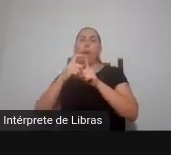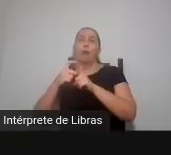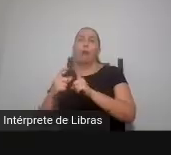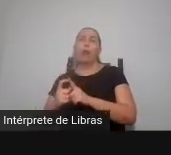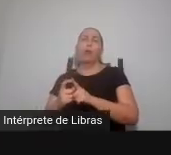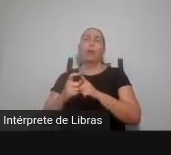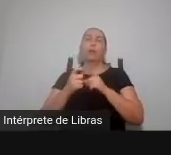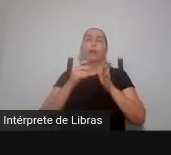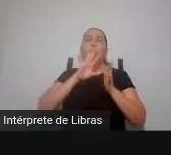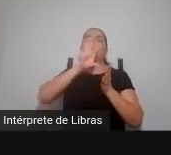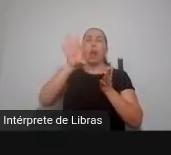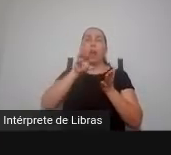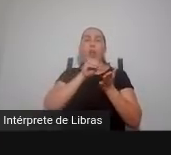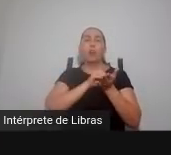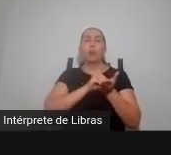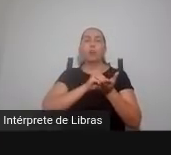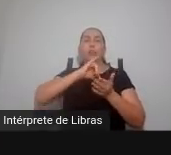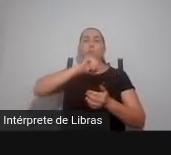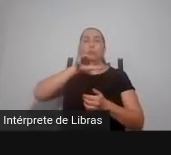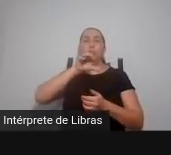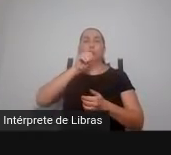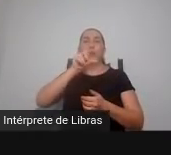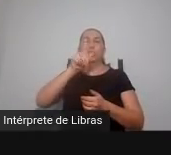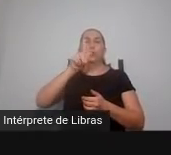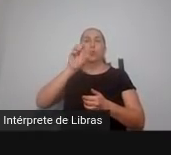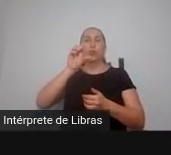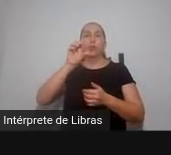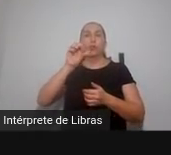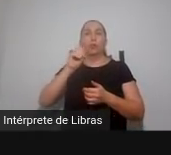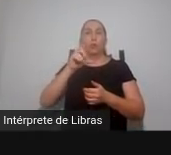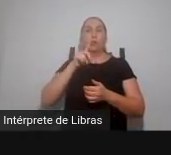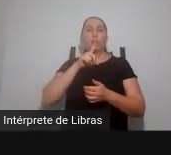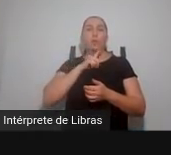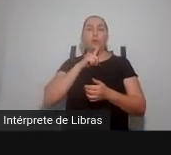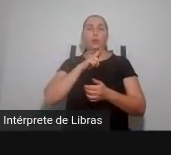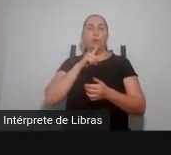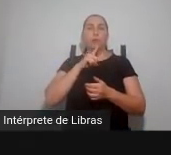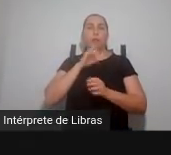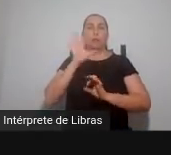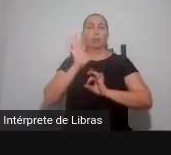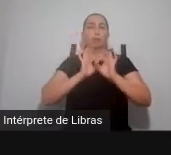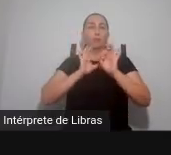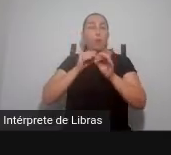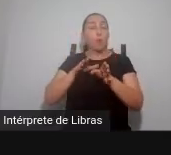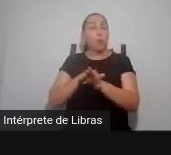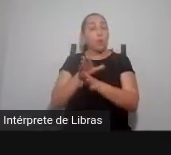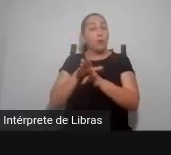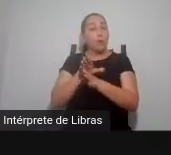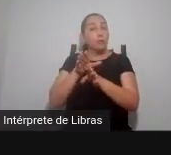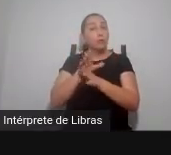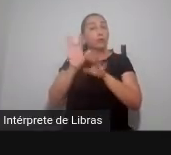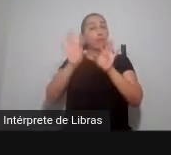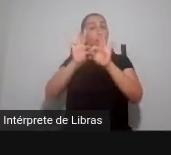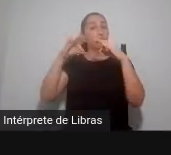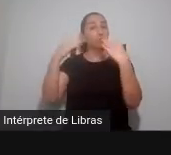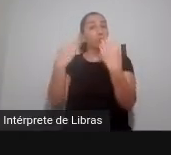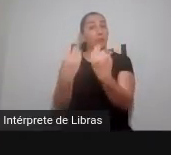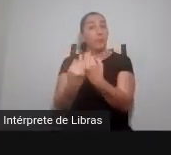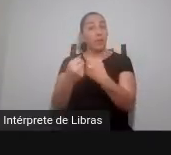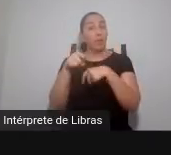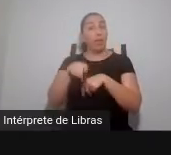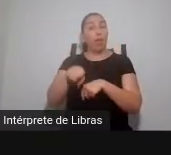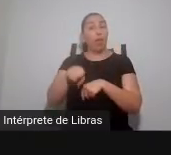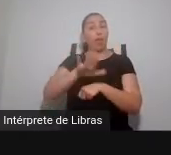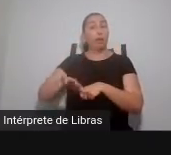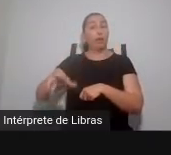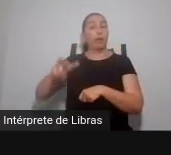de jogo, e nós temos incentivado as famílias, na medida em que a criança manifesta esse